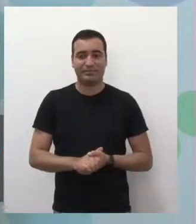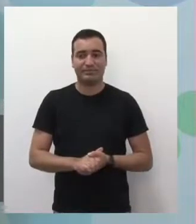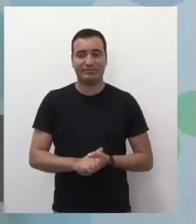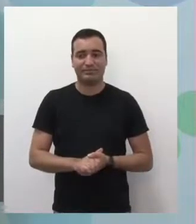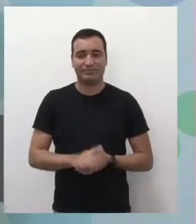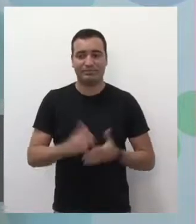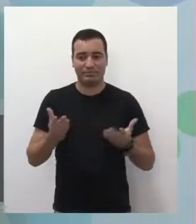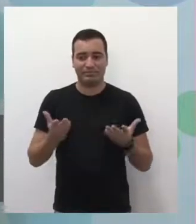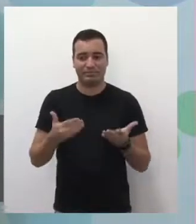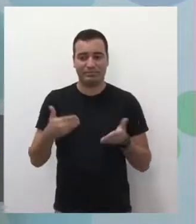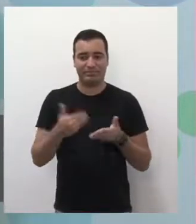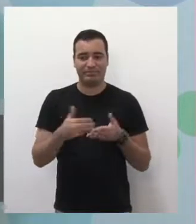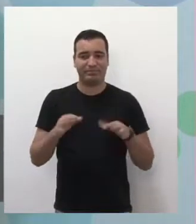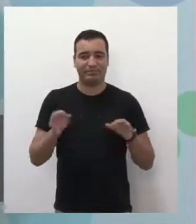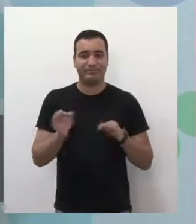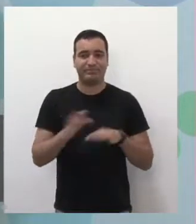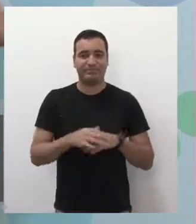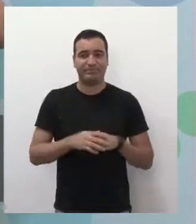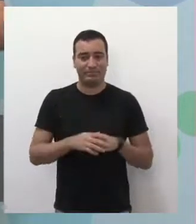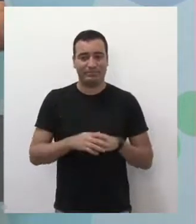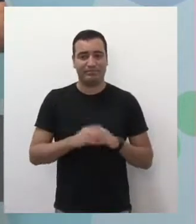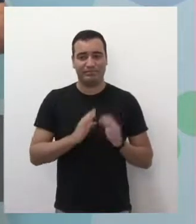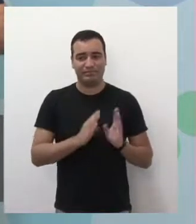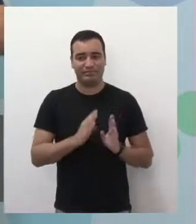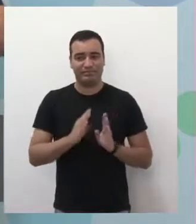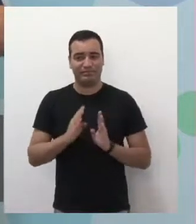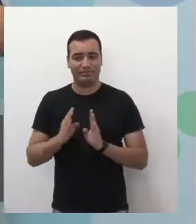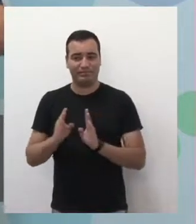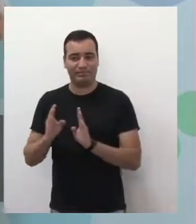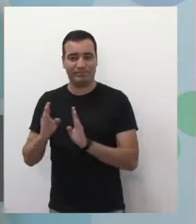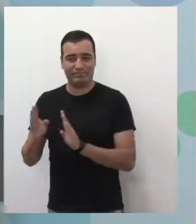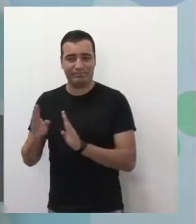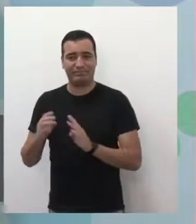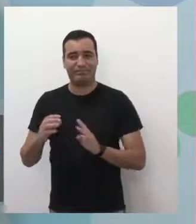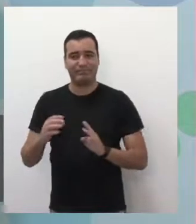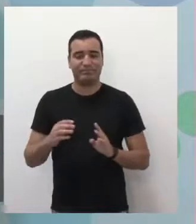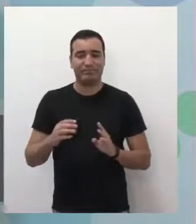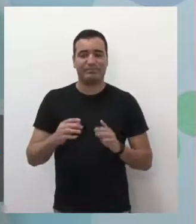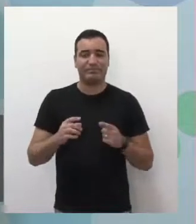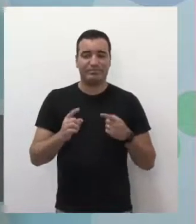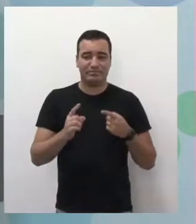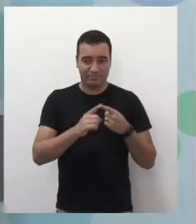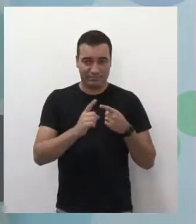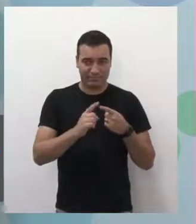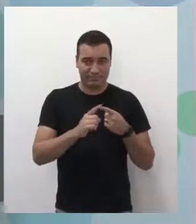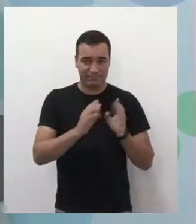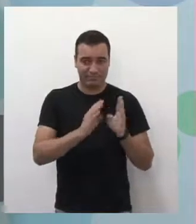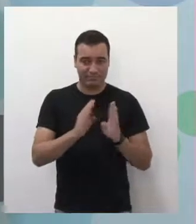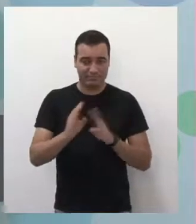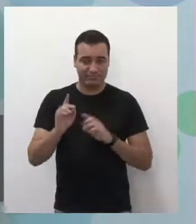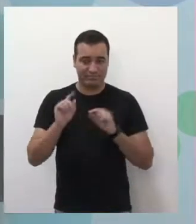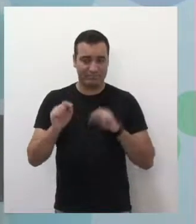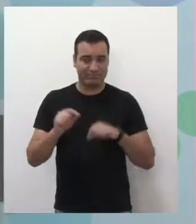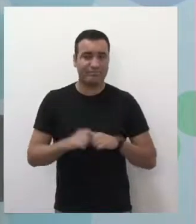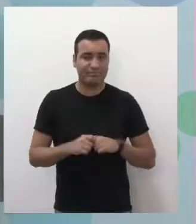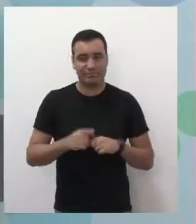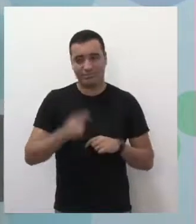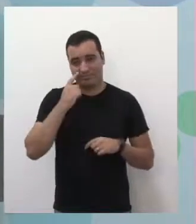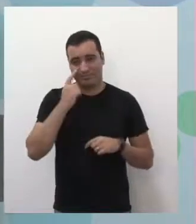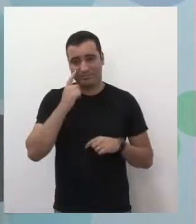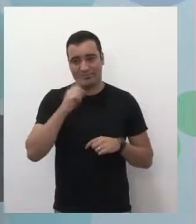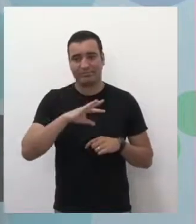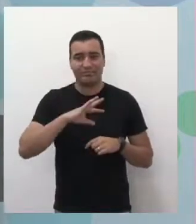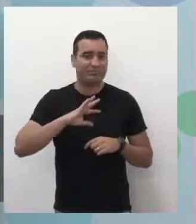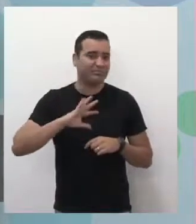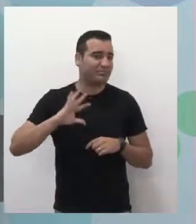gente encerrar, e sistematizar o negócio de uma maneira... A primeira sistematização é o seguinte. Eu peguei lá os aparelhos